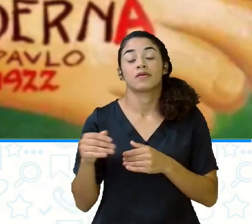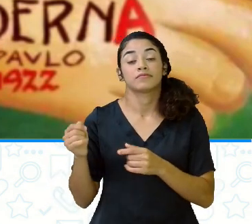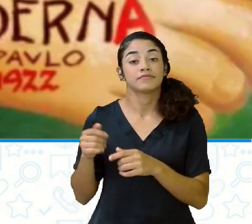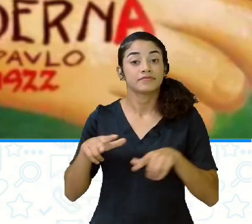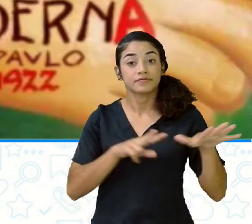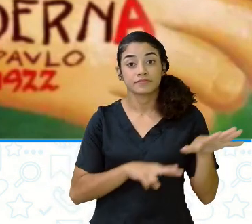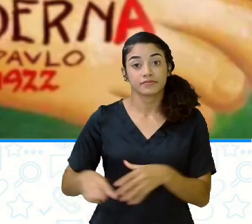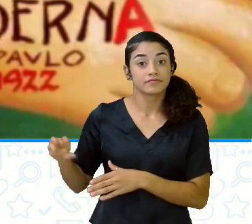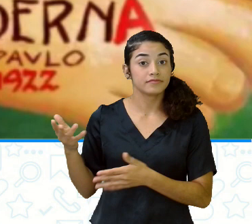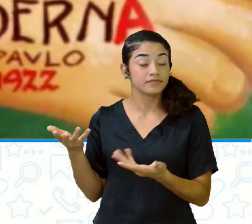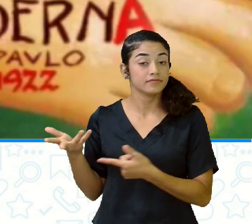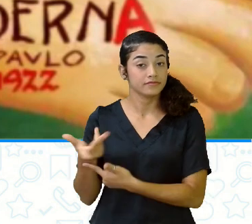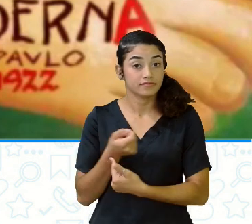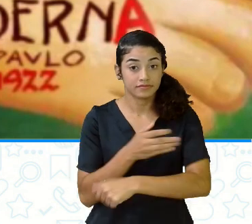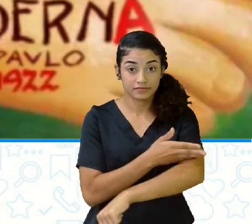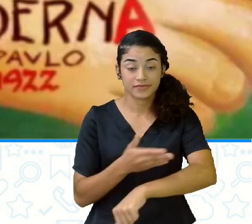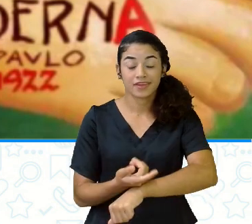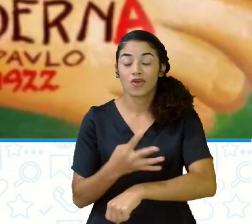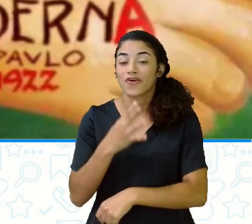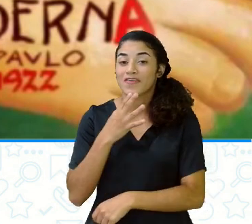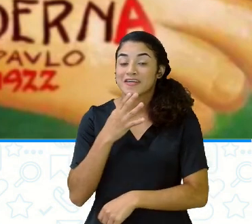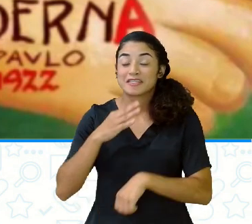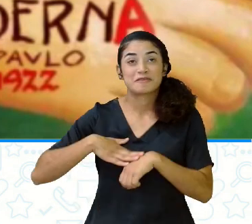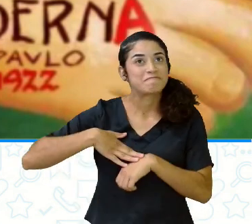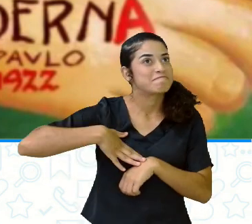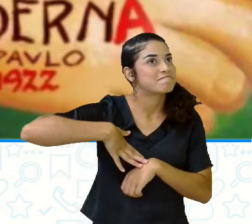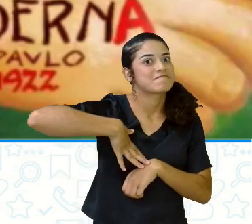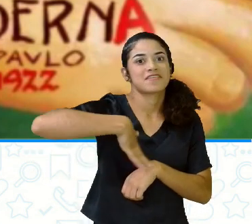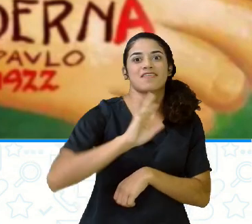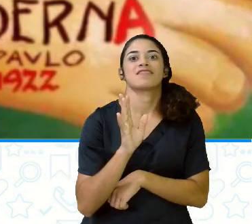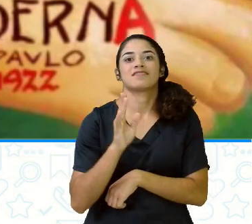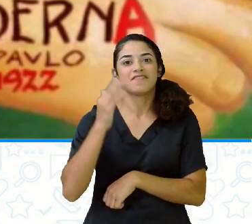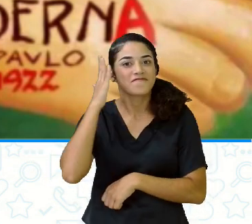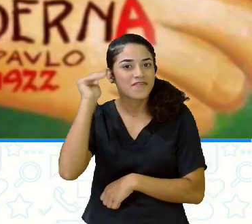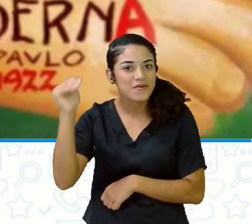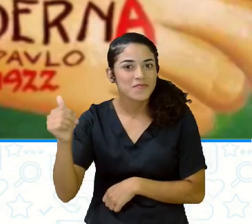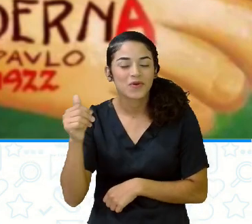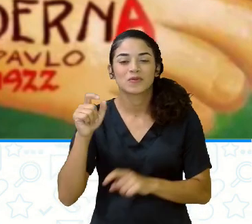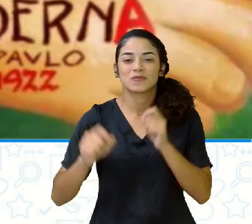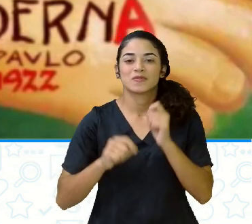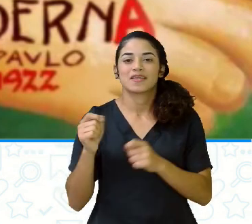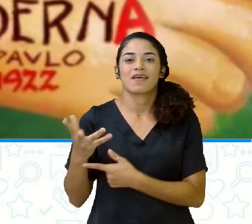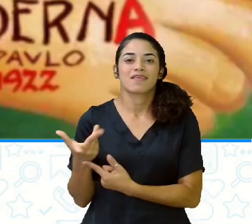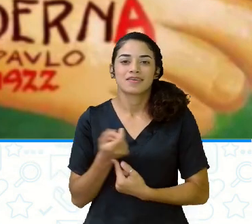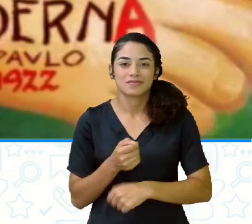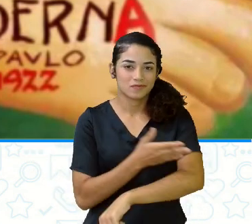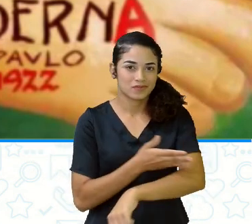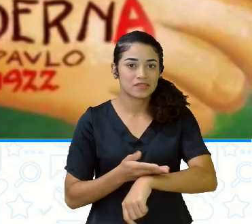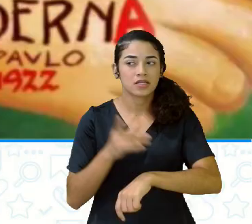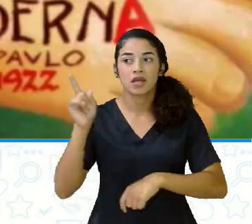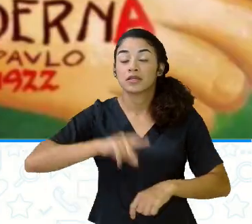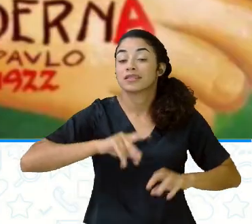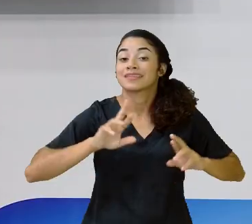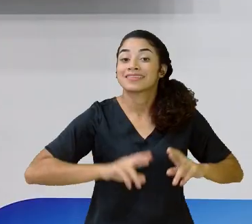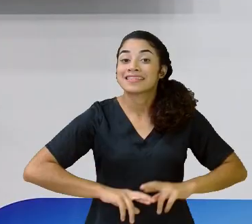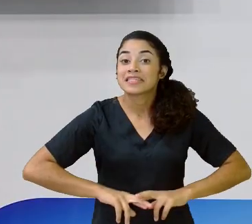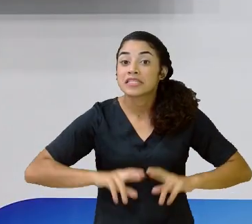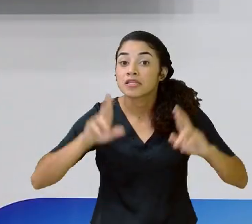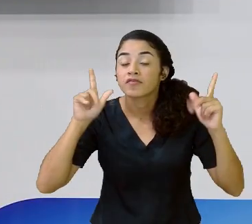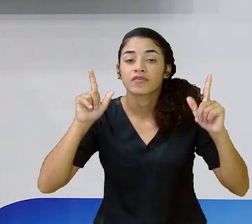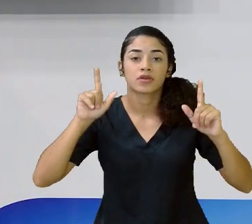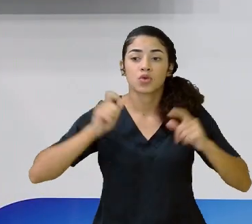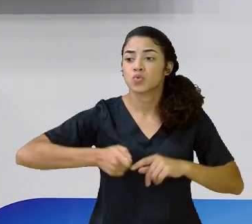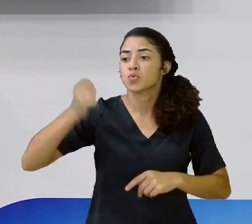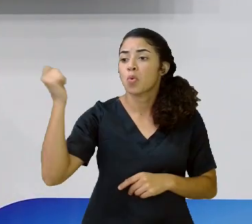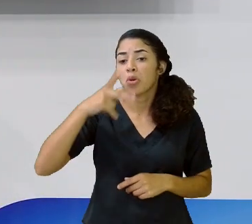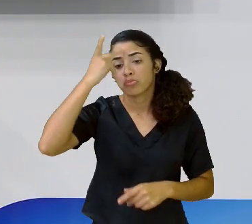e ficou conhecida como uma das maiores pintoras da arte moderna, porque a arte dela era diferente do que as